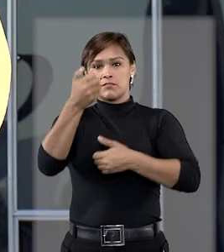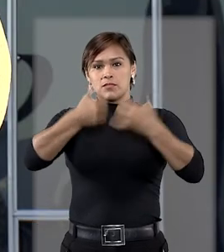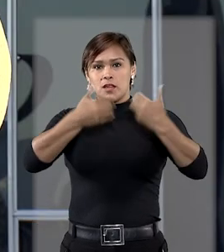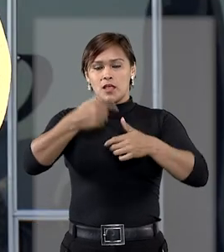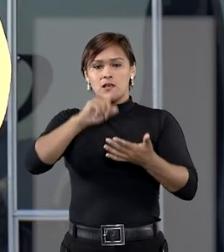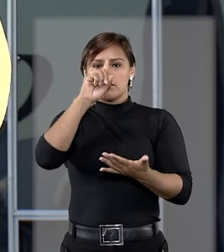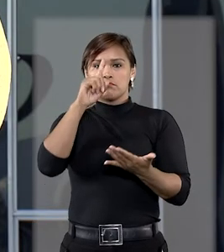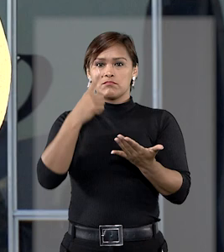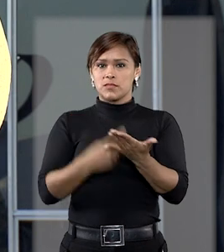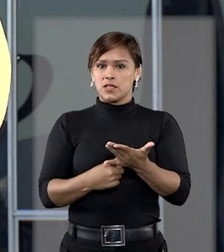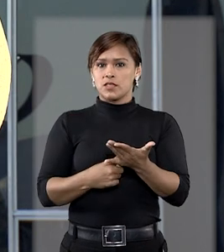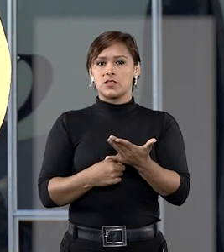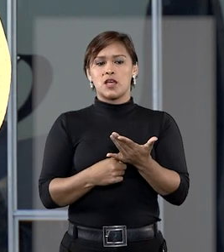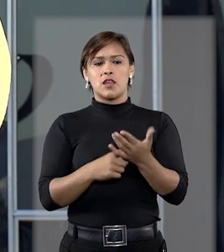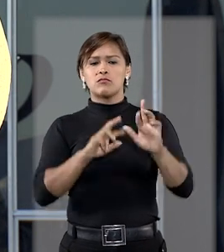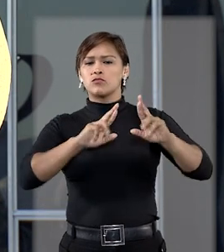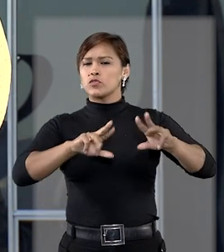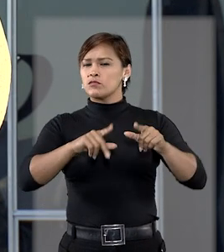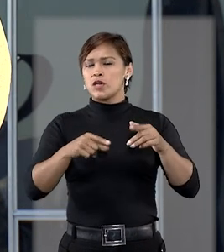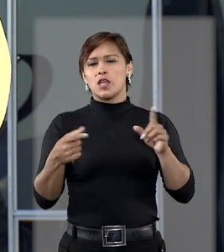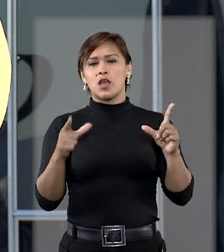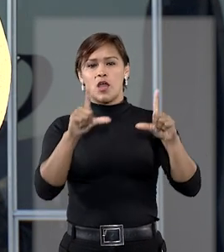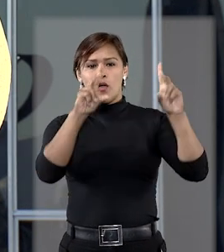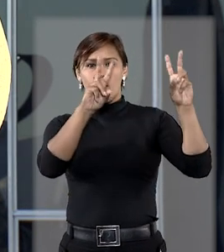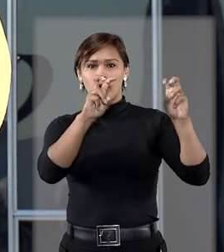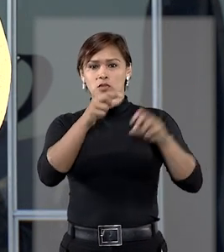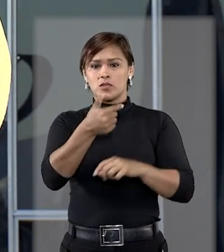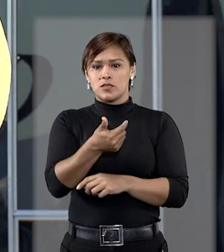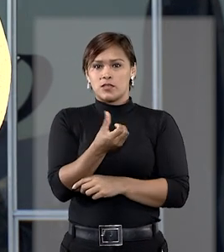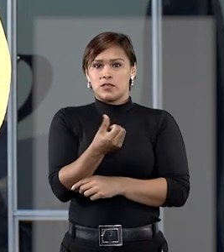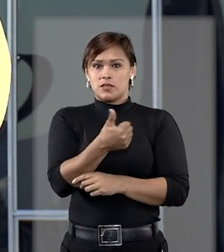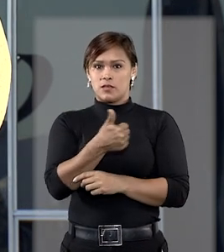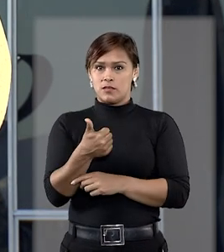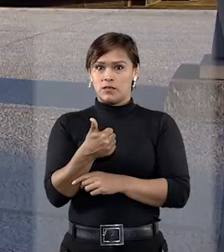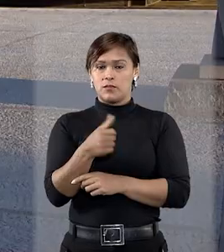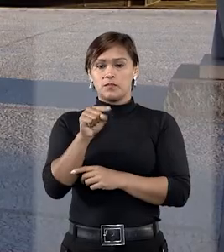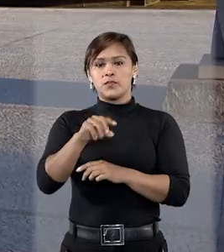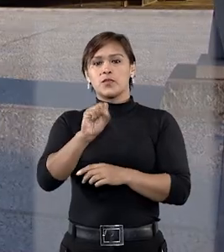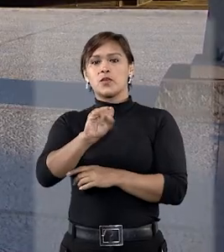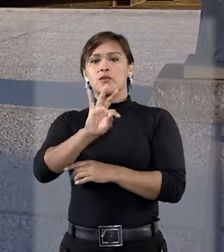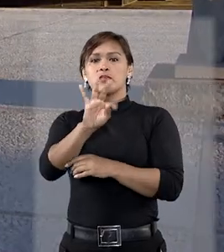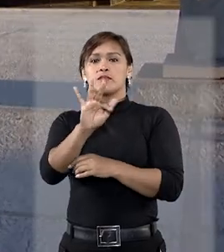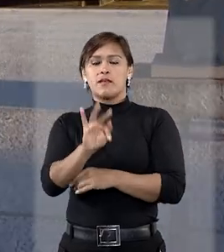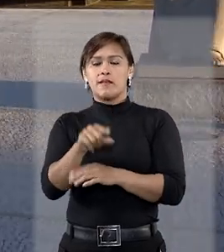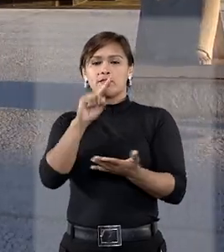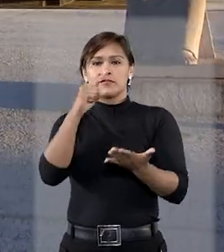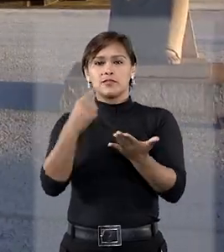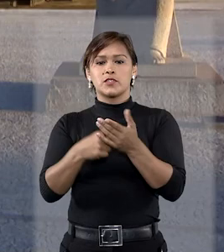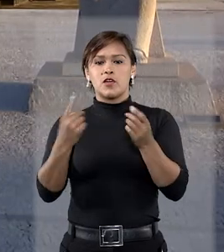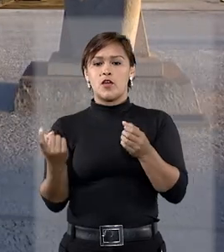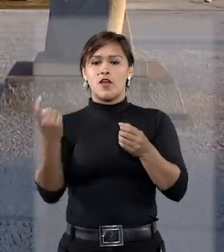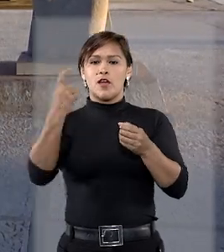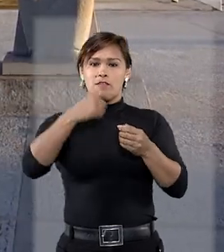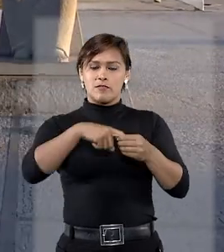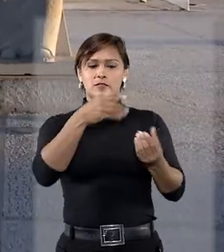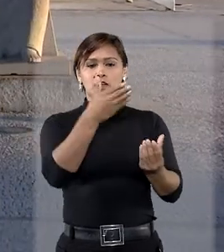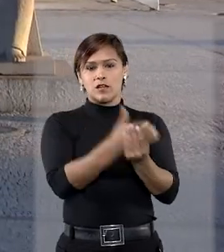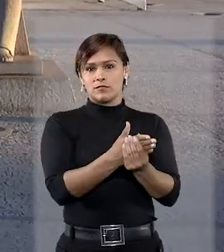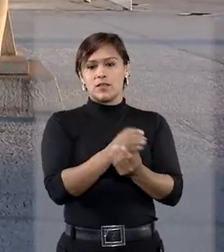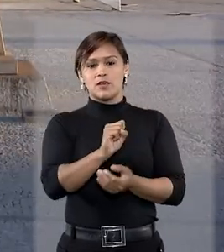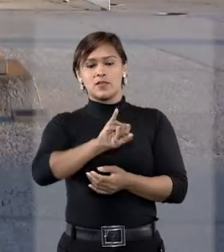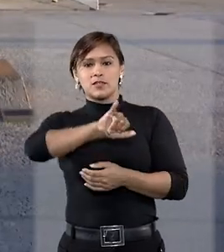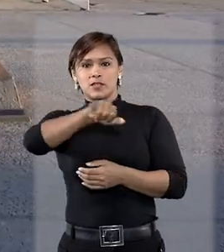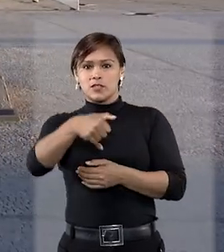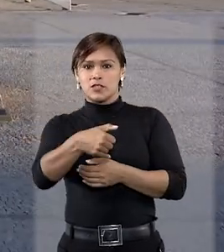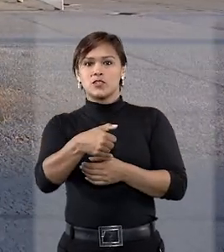que a decisão estaria em desacordo com o tema 261. E o STF determinou o retorno do processo ao